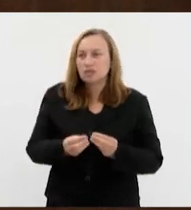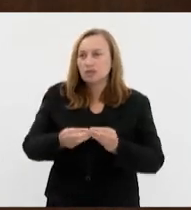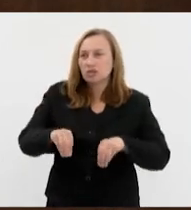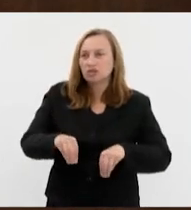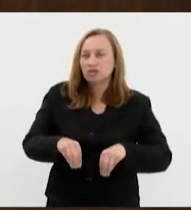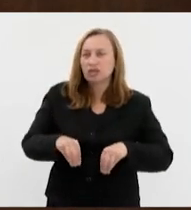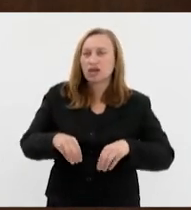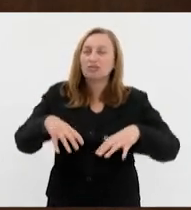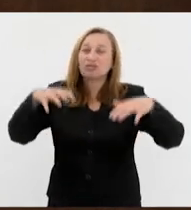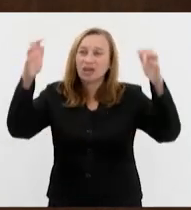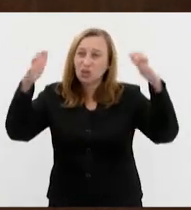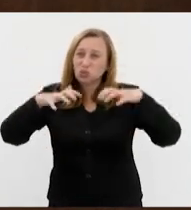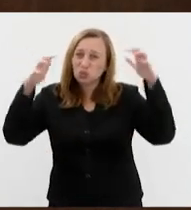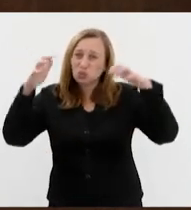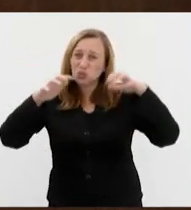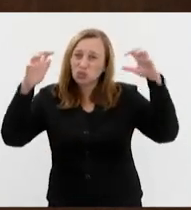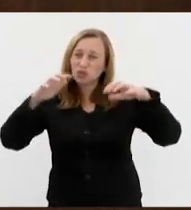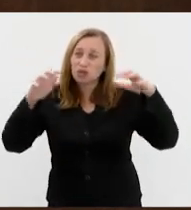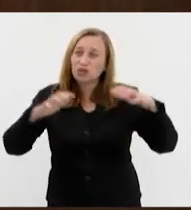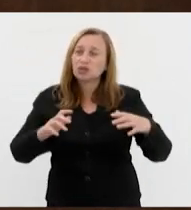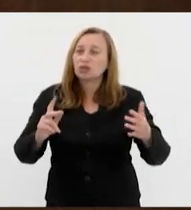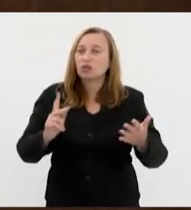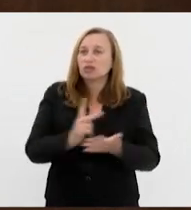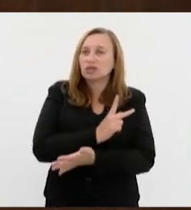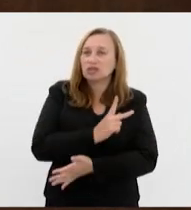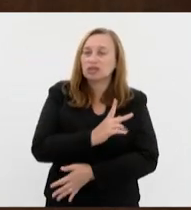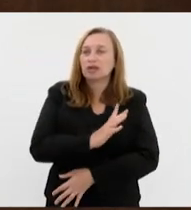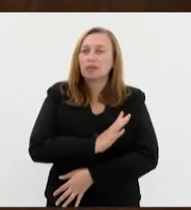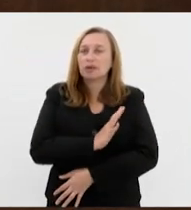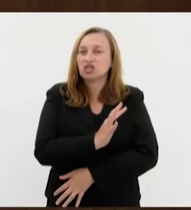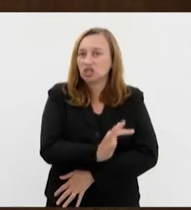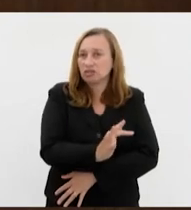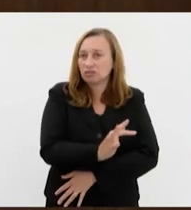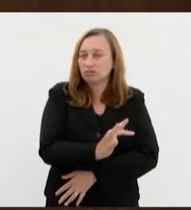relacionado ocorrido na Baixada Fluminense,